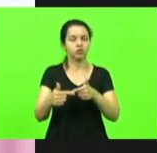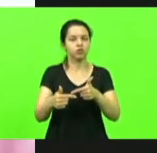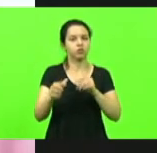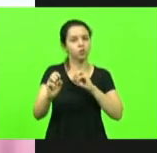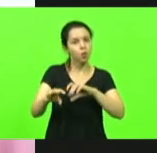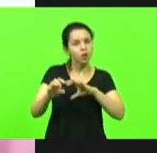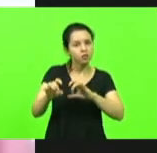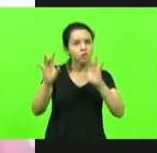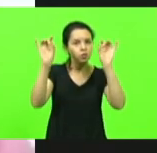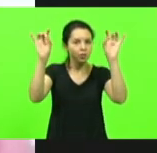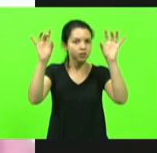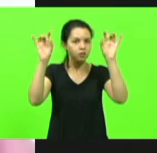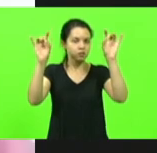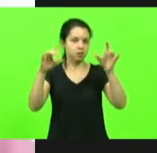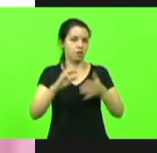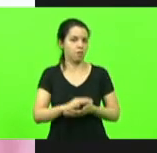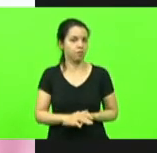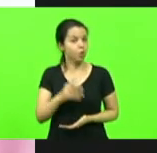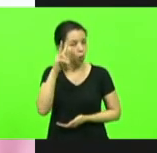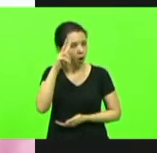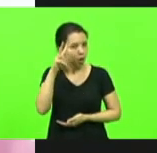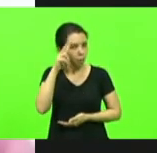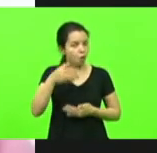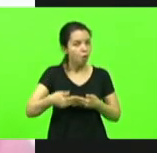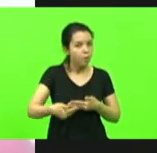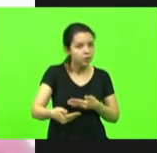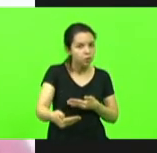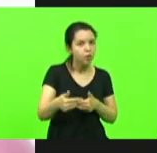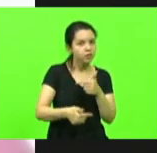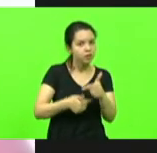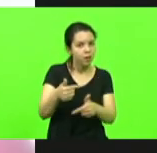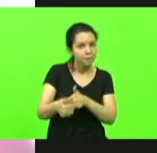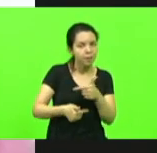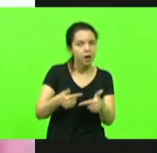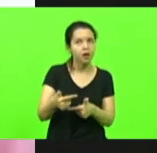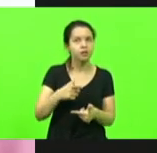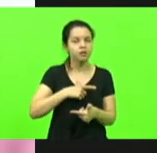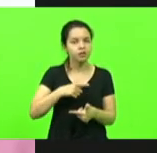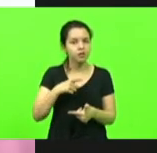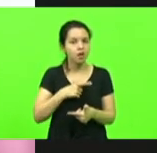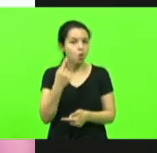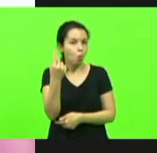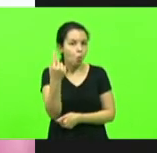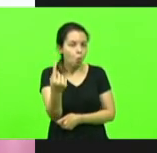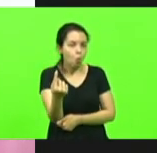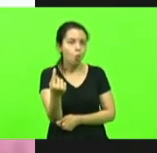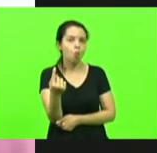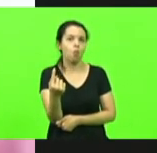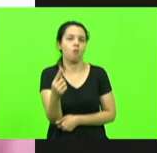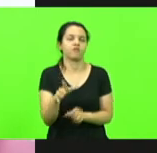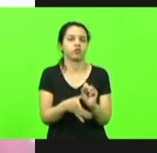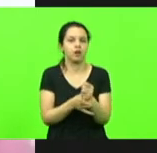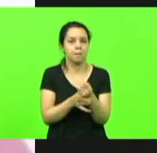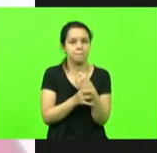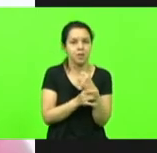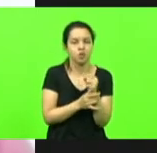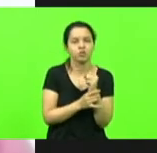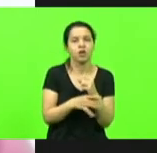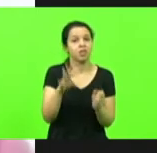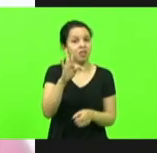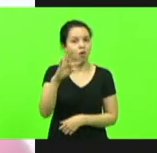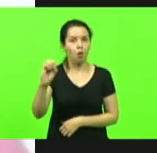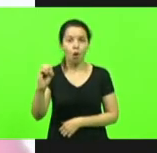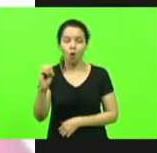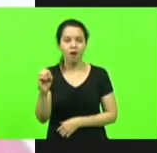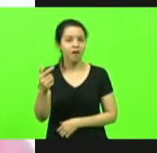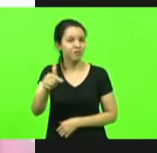a trabalhar, nós tínhamos um fisioterapeuta, terapeuta ocupacional nem existia ainda na profissão, a fono